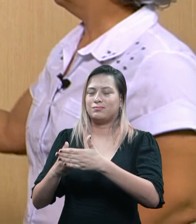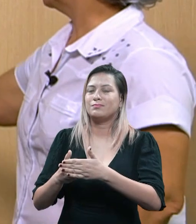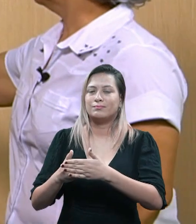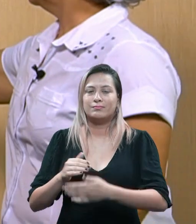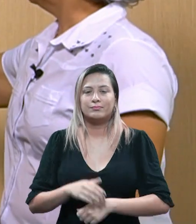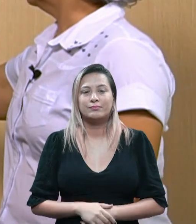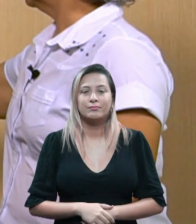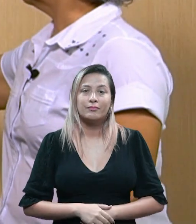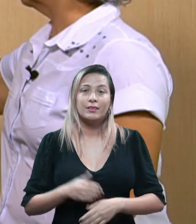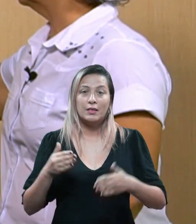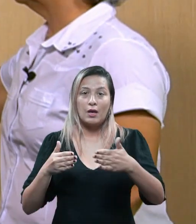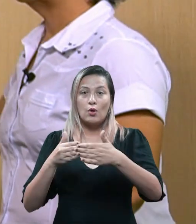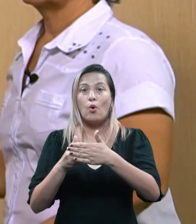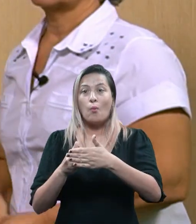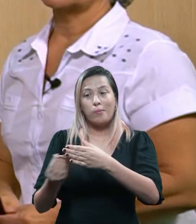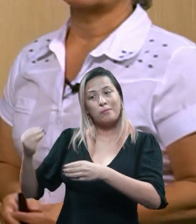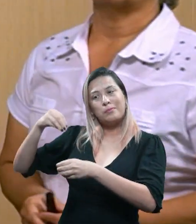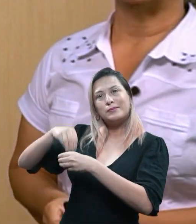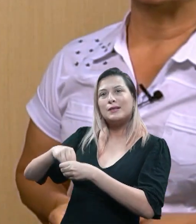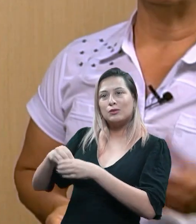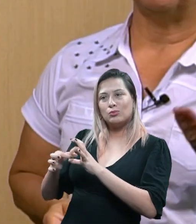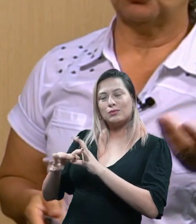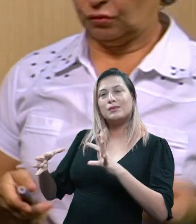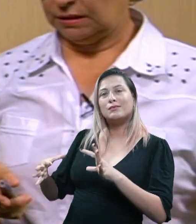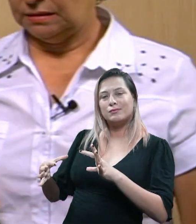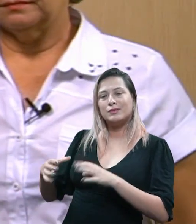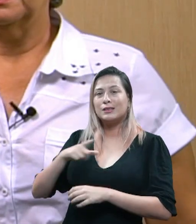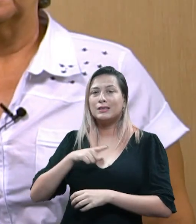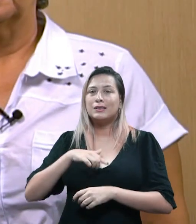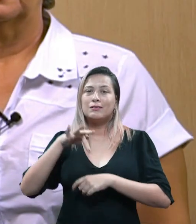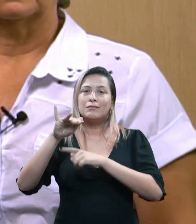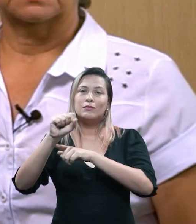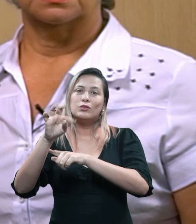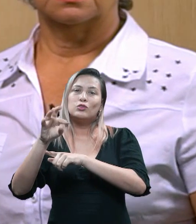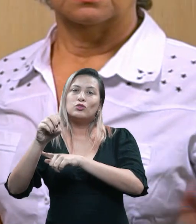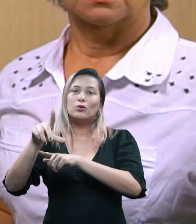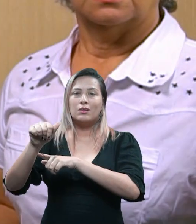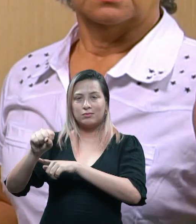acaba rompendo aqui para dentro, ó, fazendo fístulas.